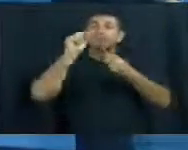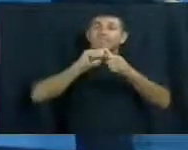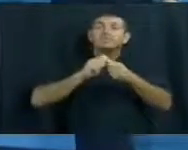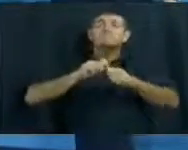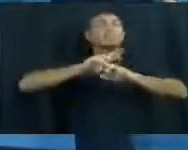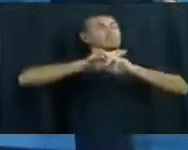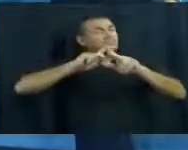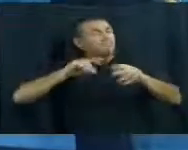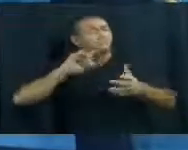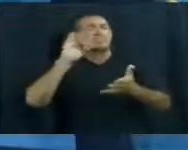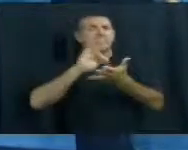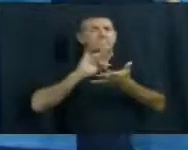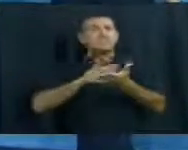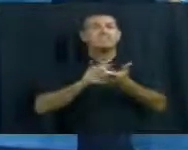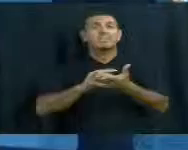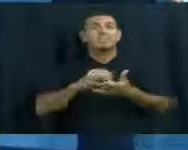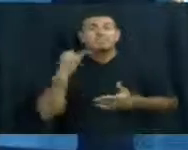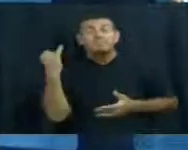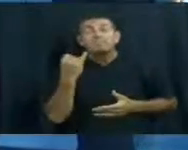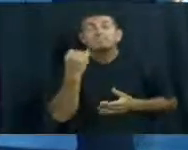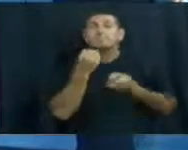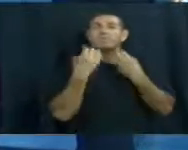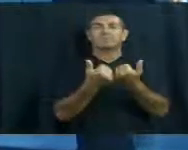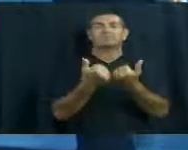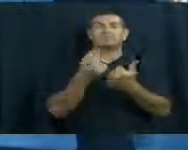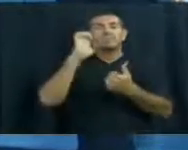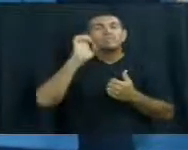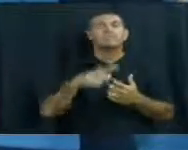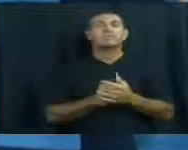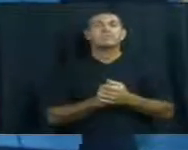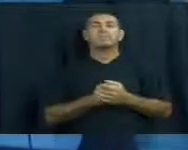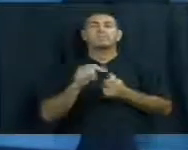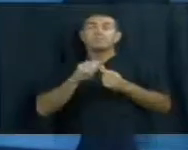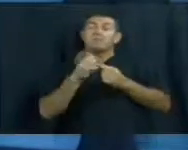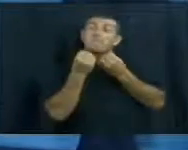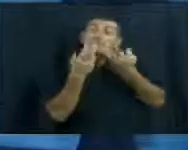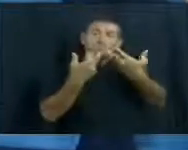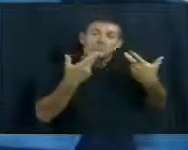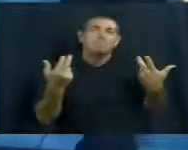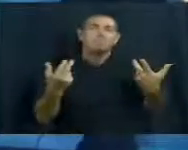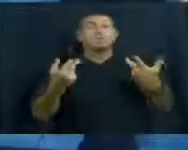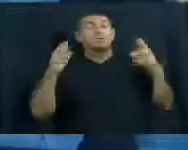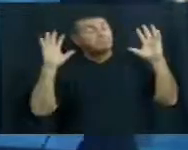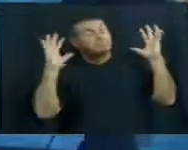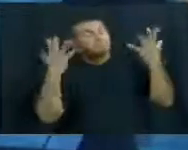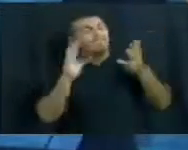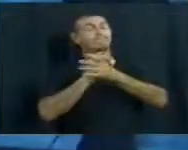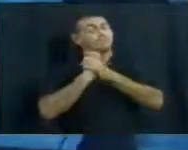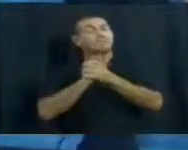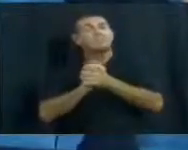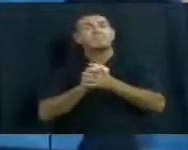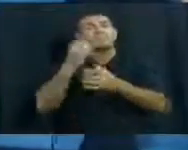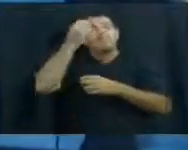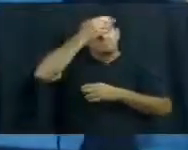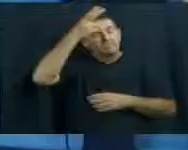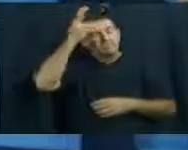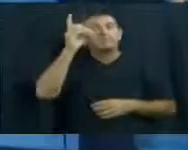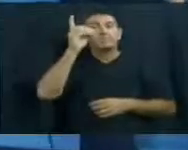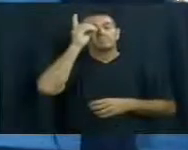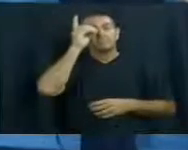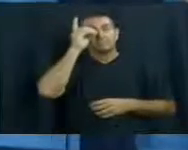realmente. Então, aproveitando todas as oportunidades onde tem se fazer o bem. Então, parabéns, né, prefeito,